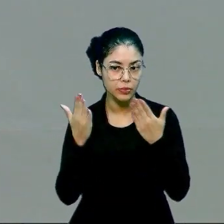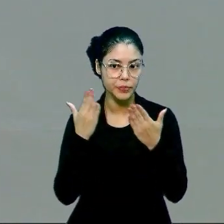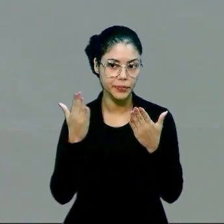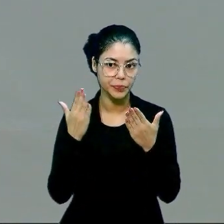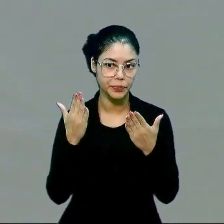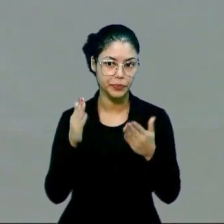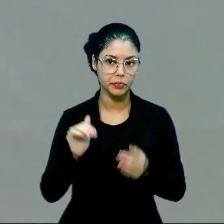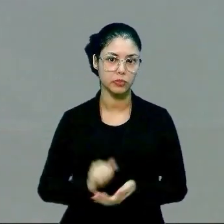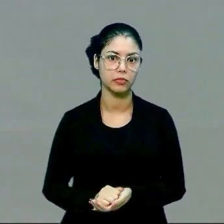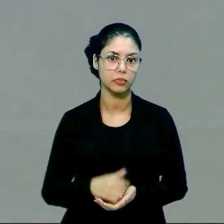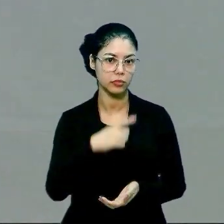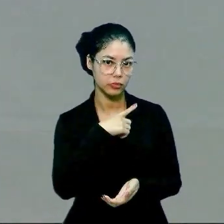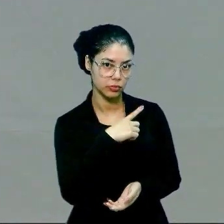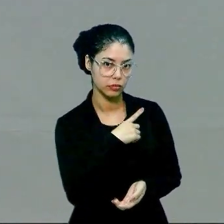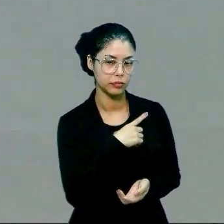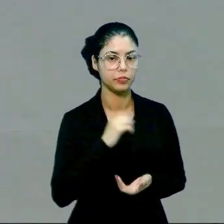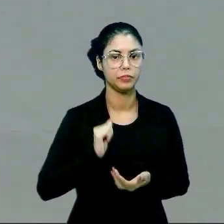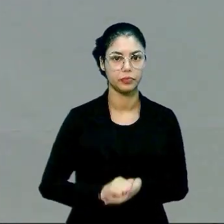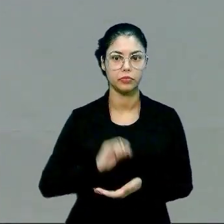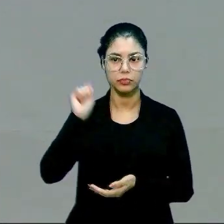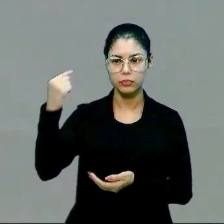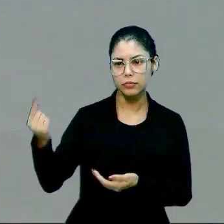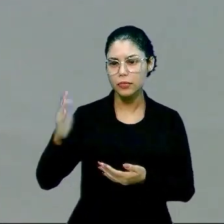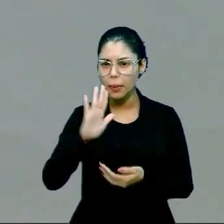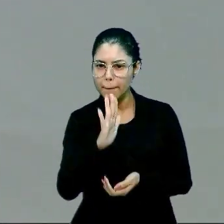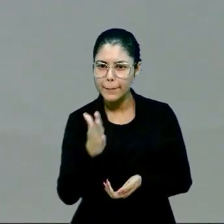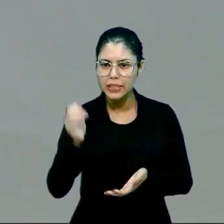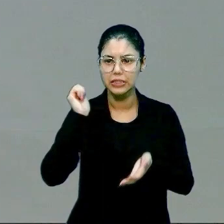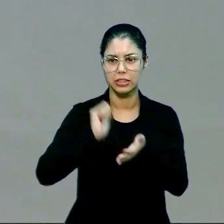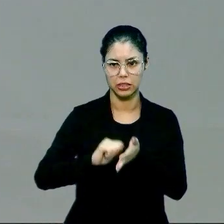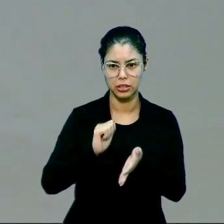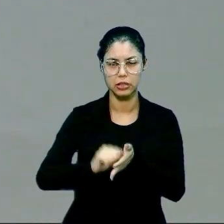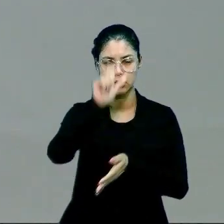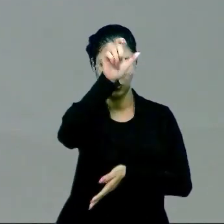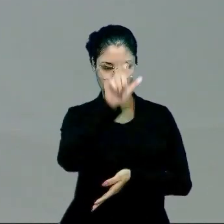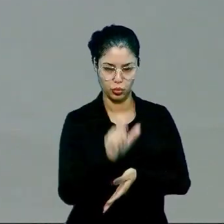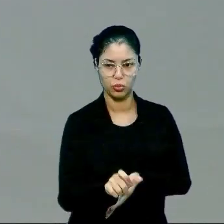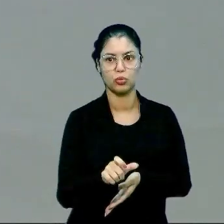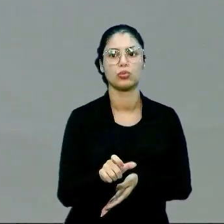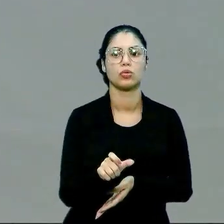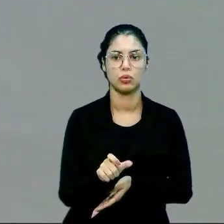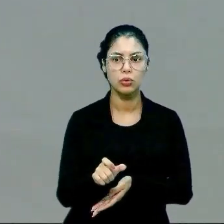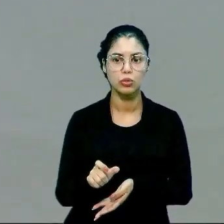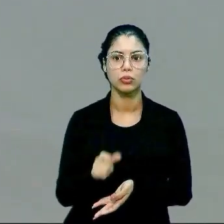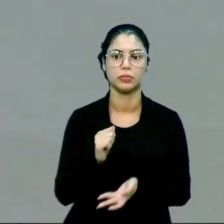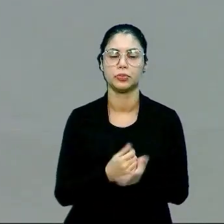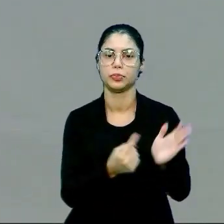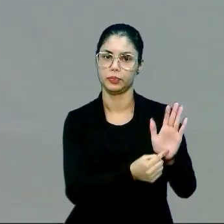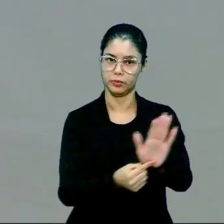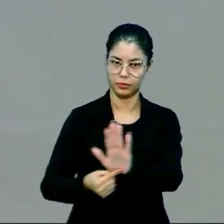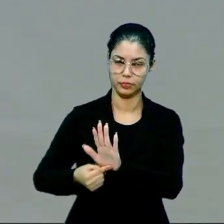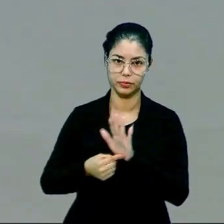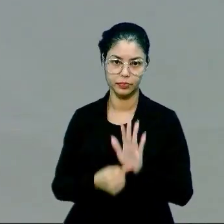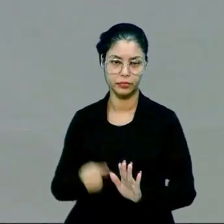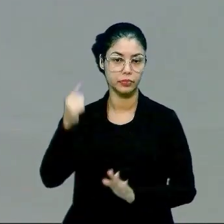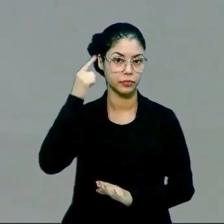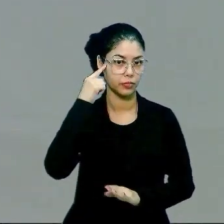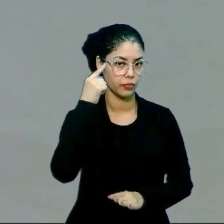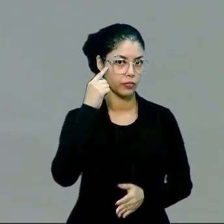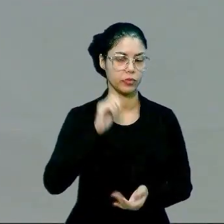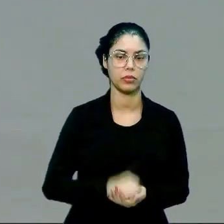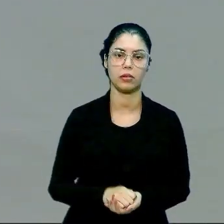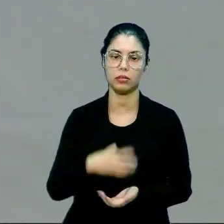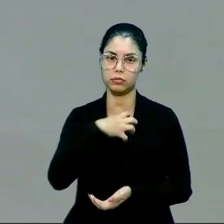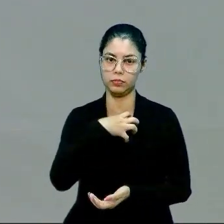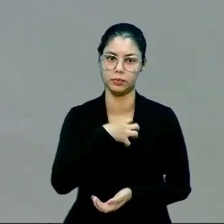é aquela em que eu tenho ali, na descrição dos personagens, uma representação dos